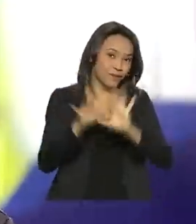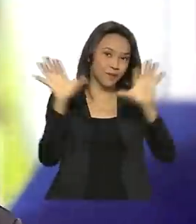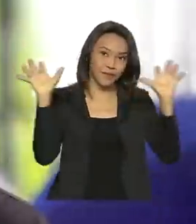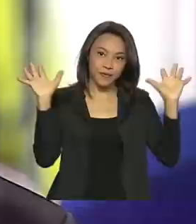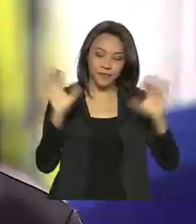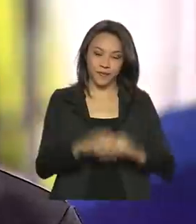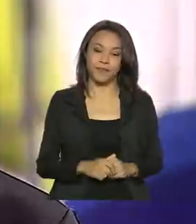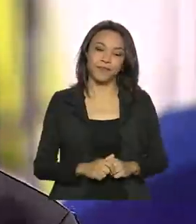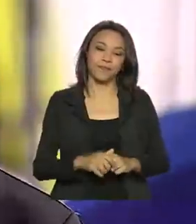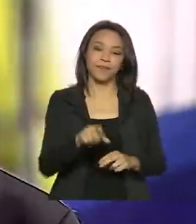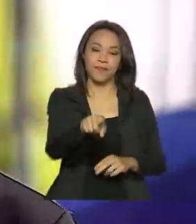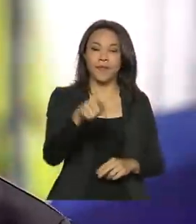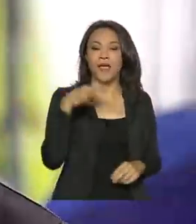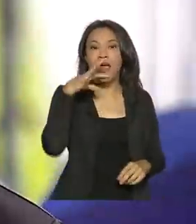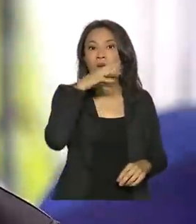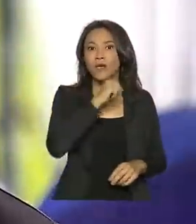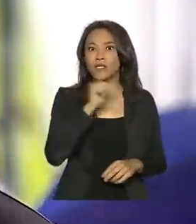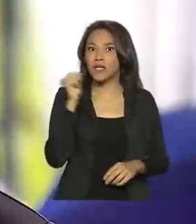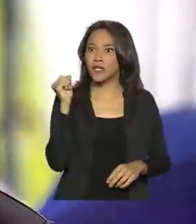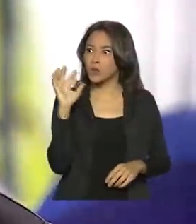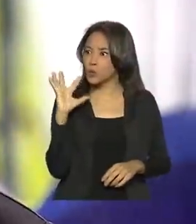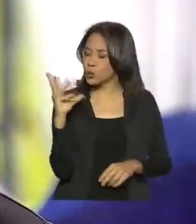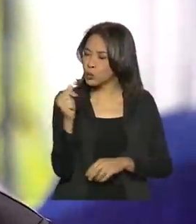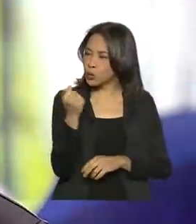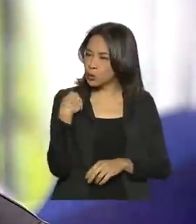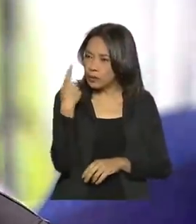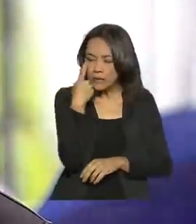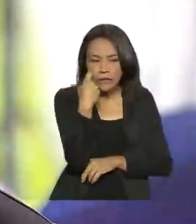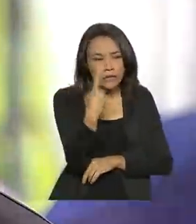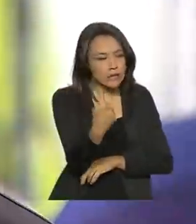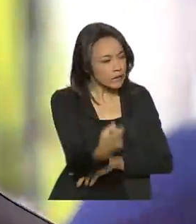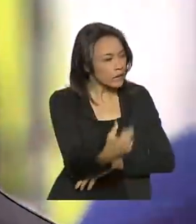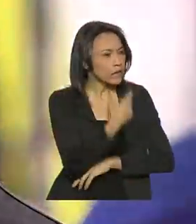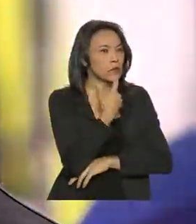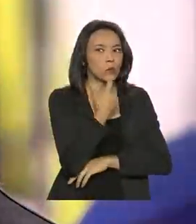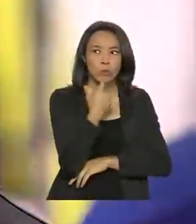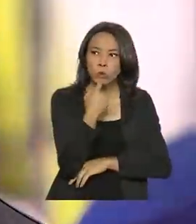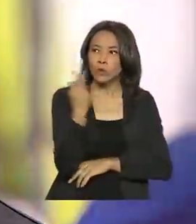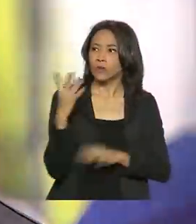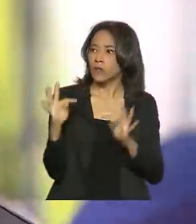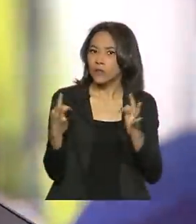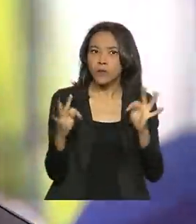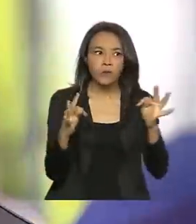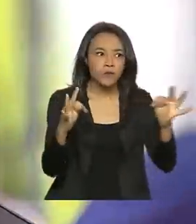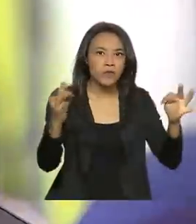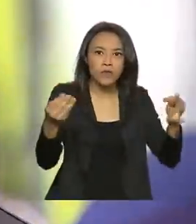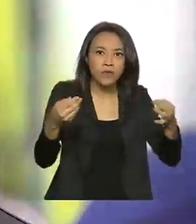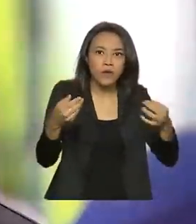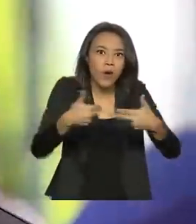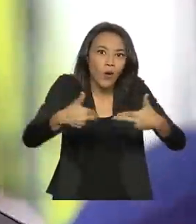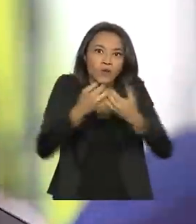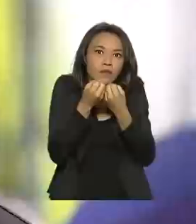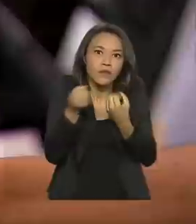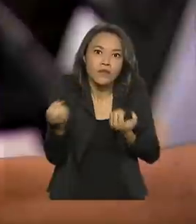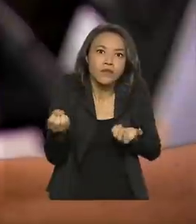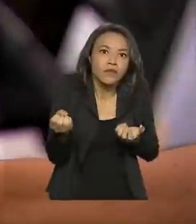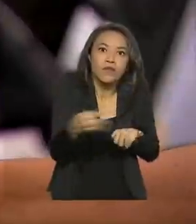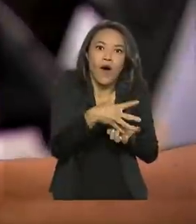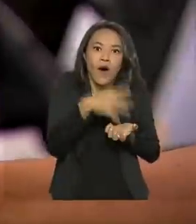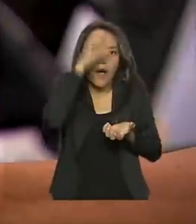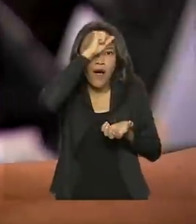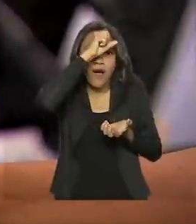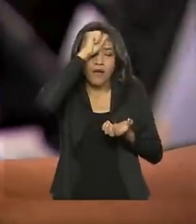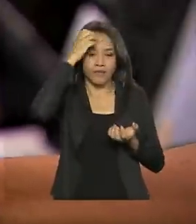Achei tudo muito interessante, a tecnologia, coisas novas, sabe, para se aprender.